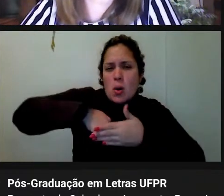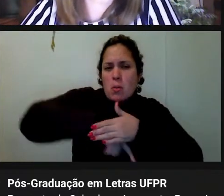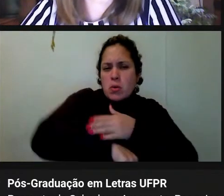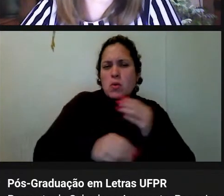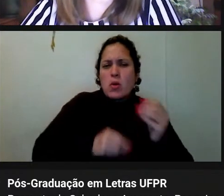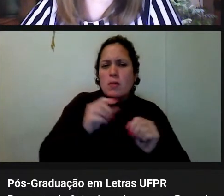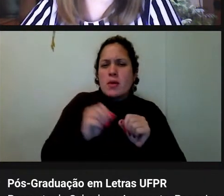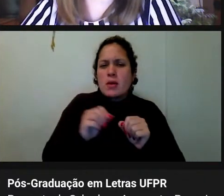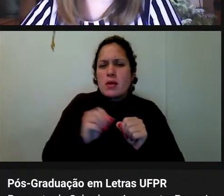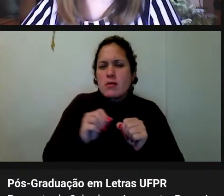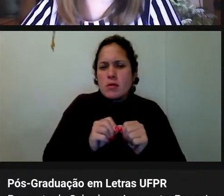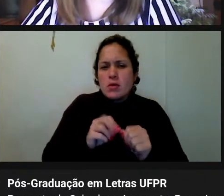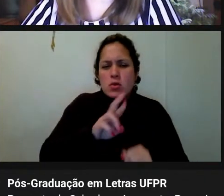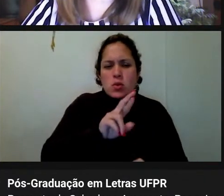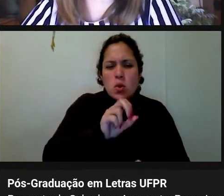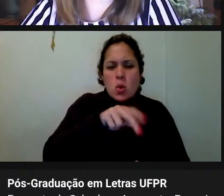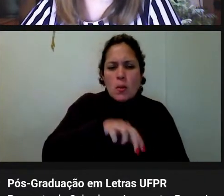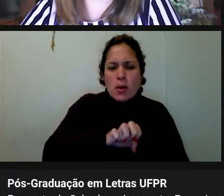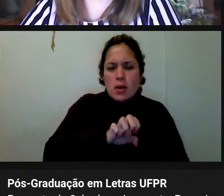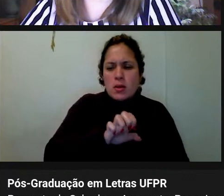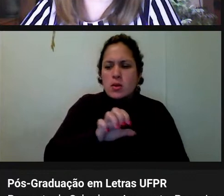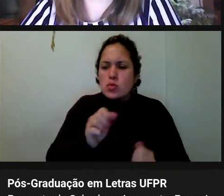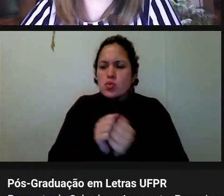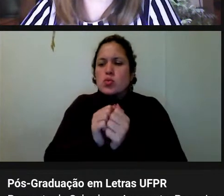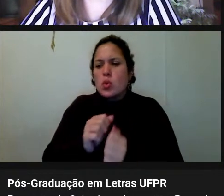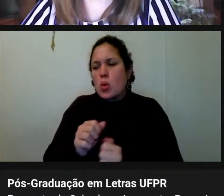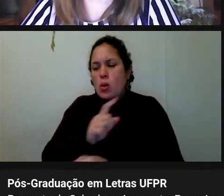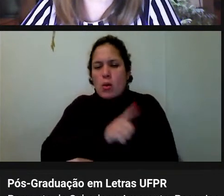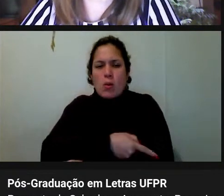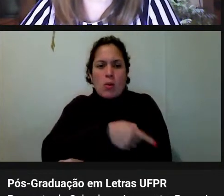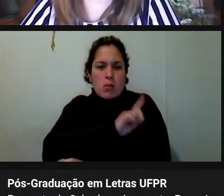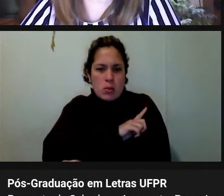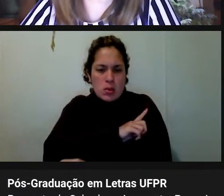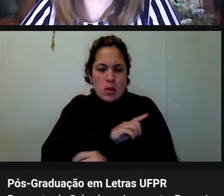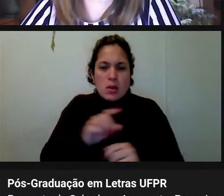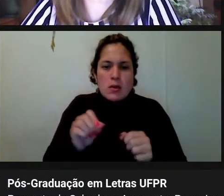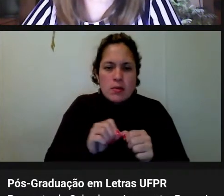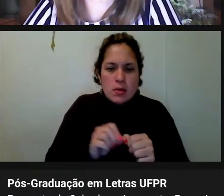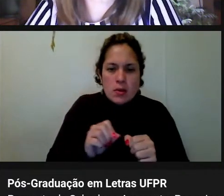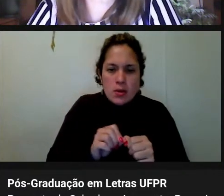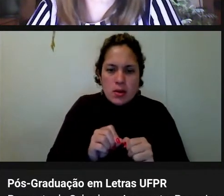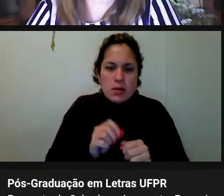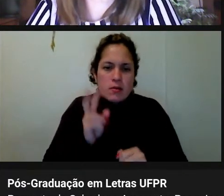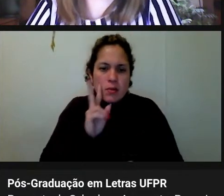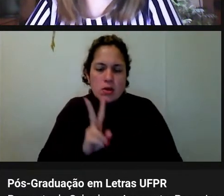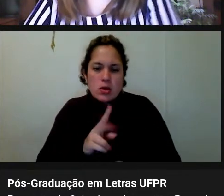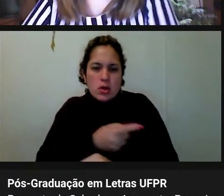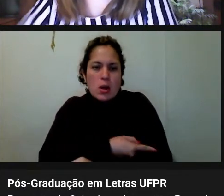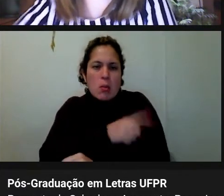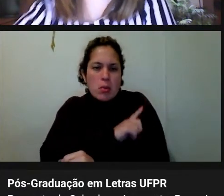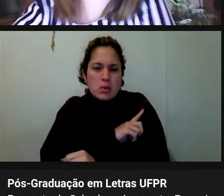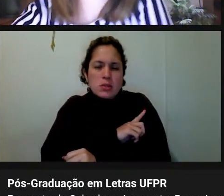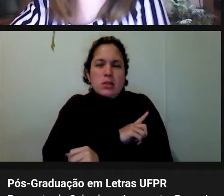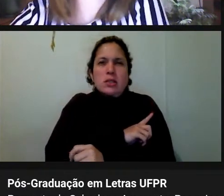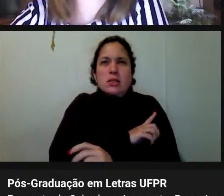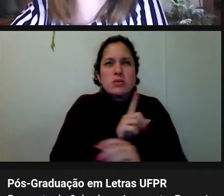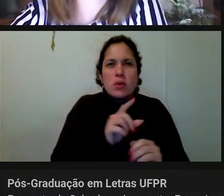romani poloneses, né? E que na antroponímia polonesa também não é o tema de que se ocupe